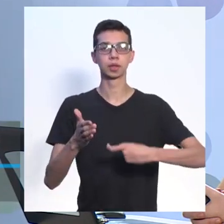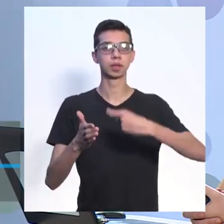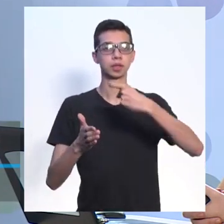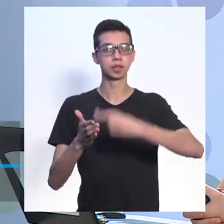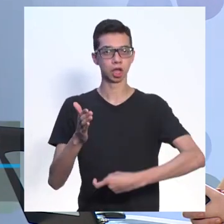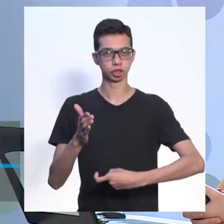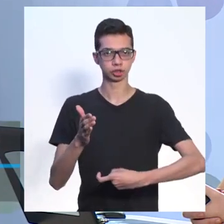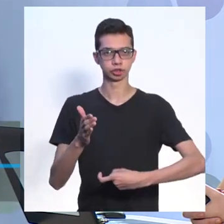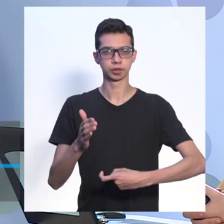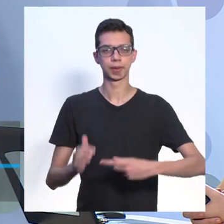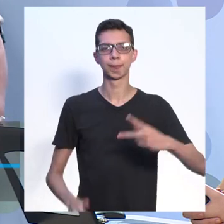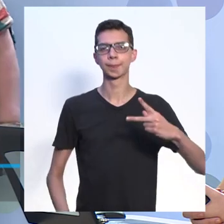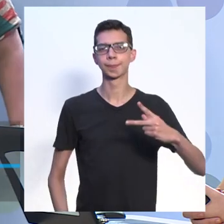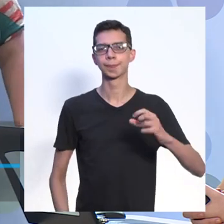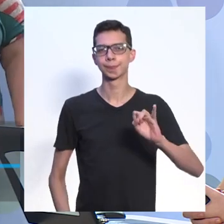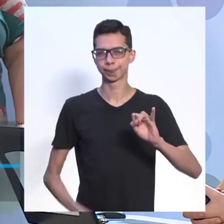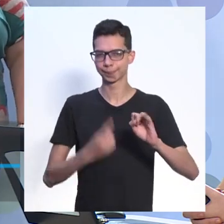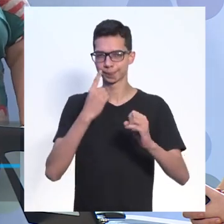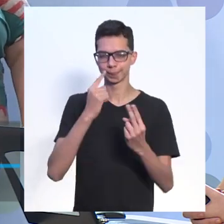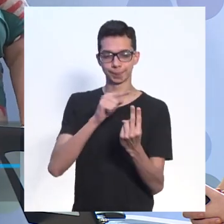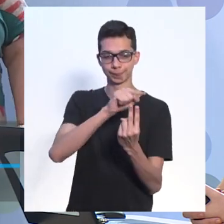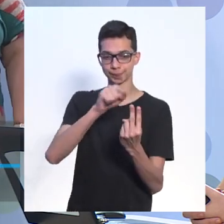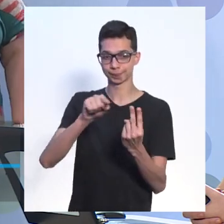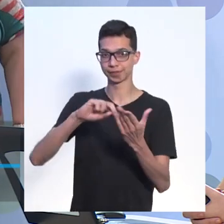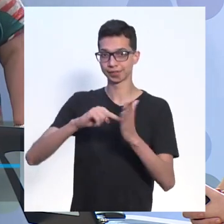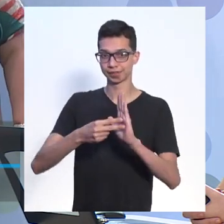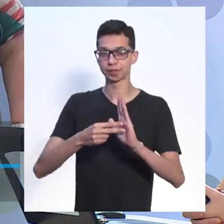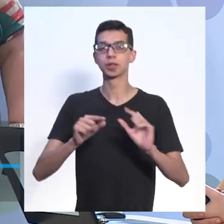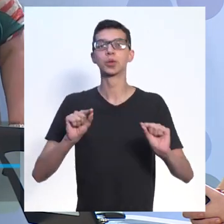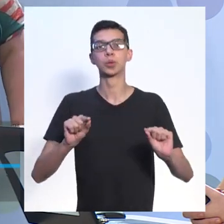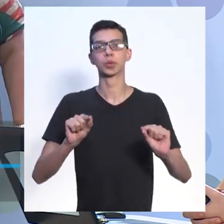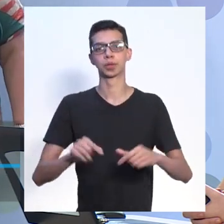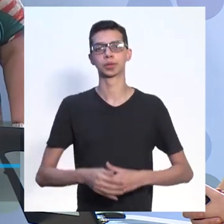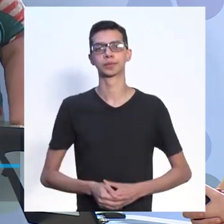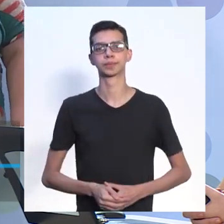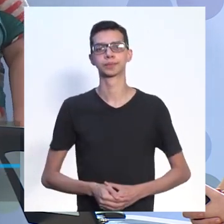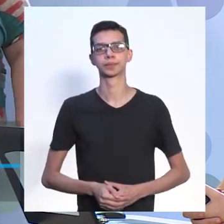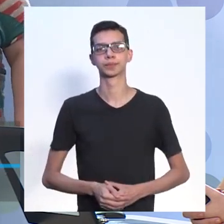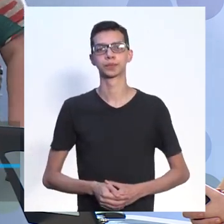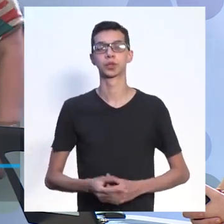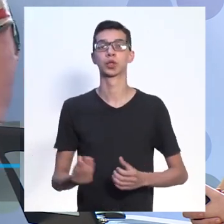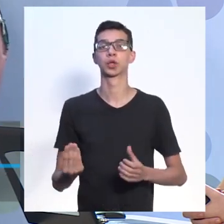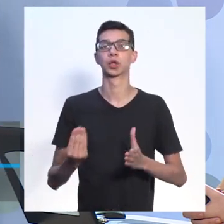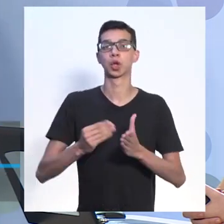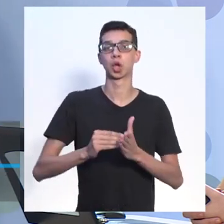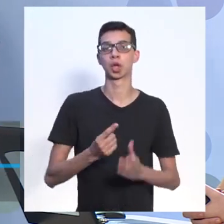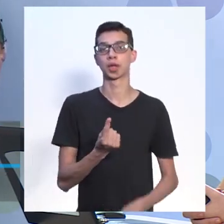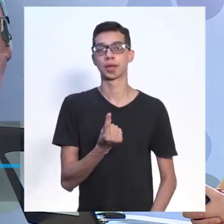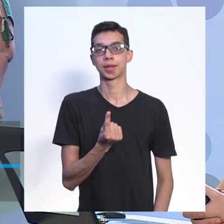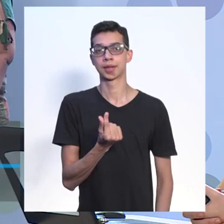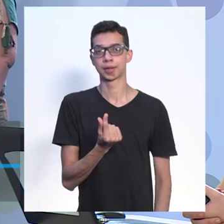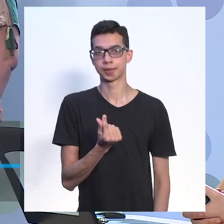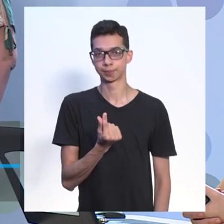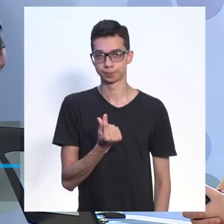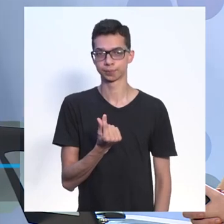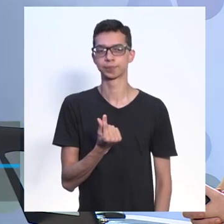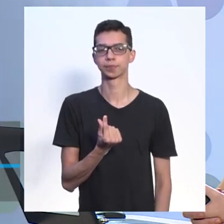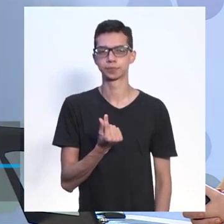I, empregado direto, né, aplicado no nosso capital. Então, a nossa